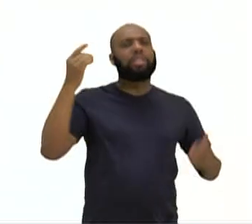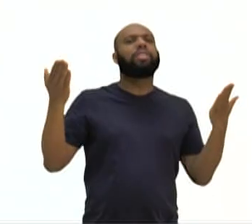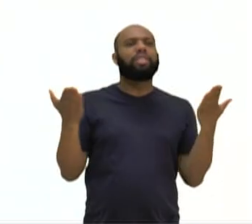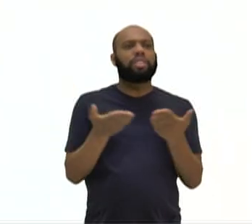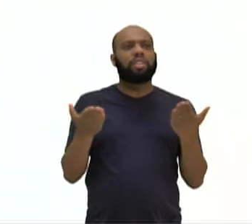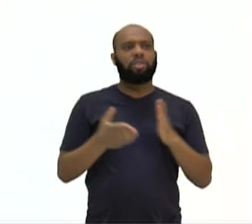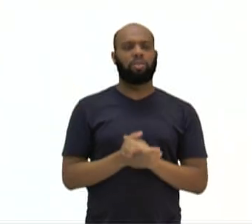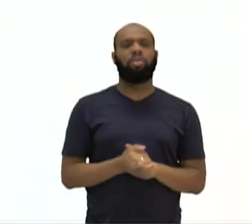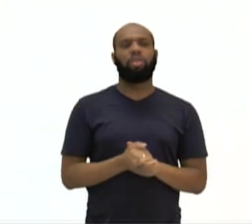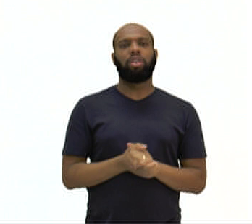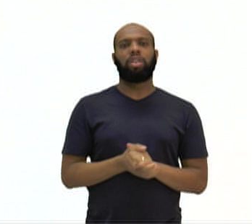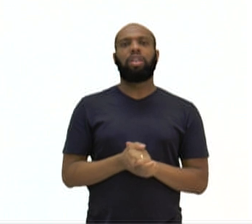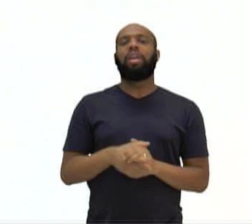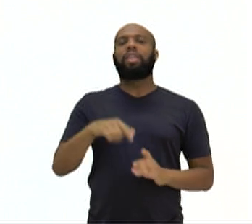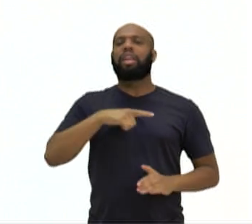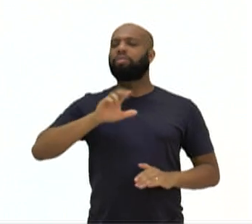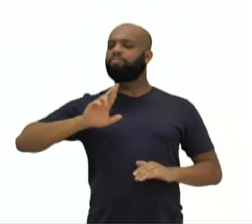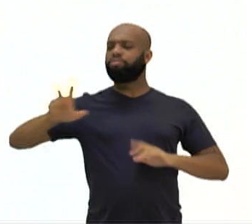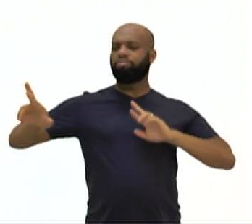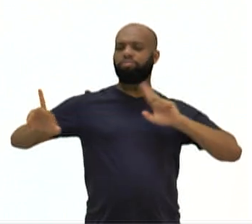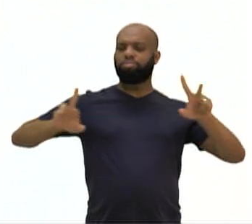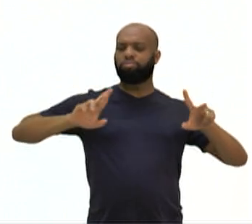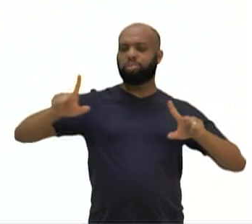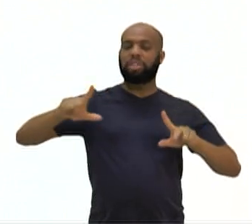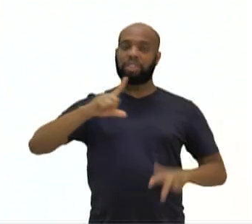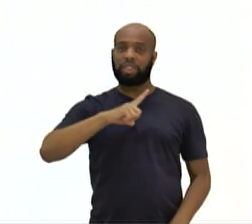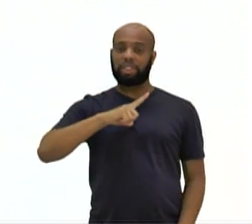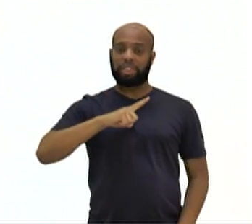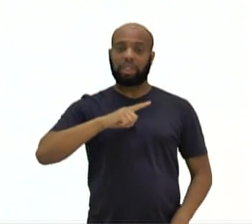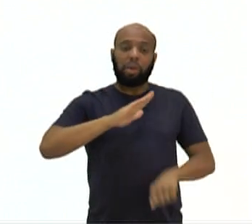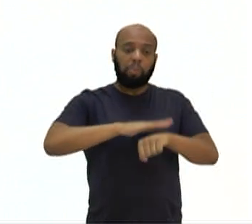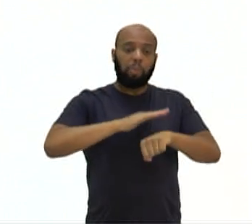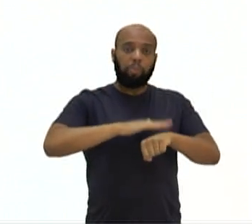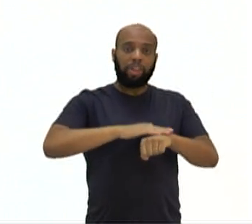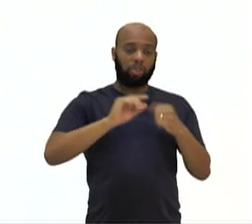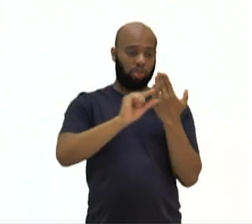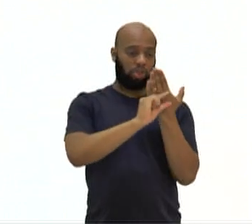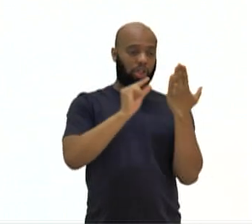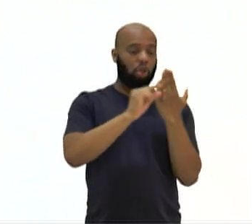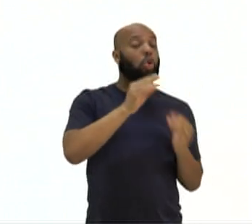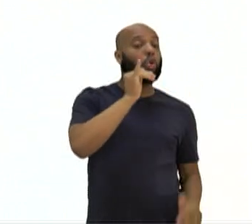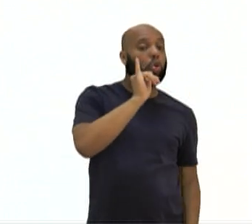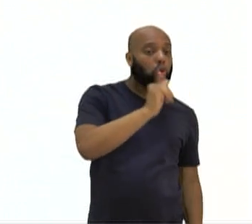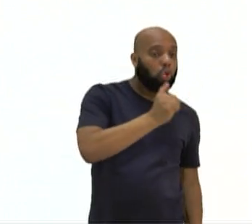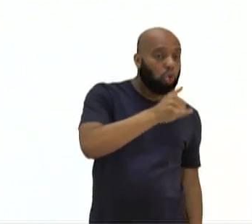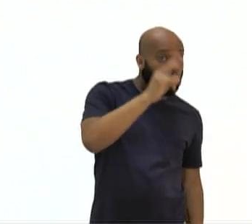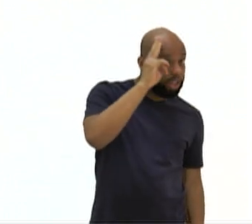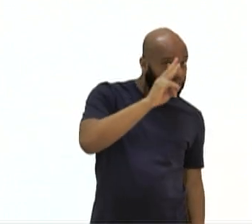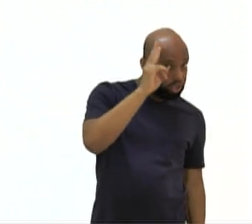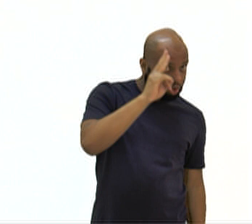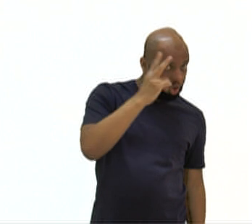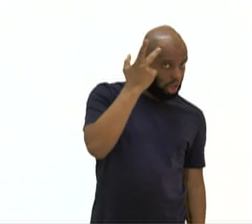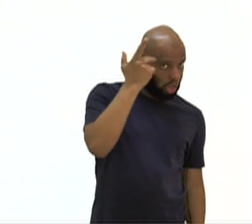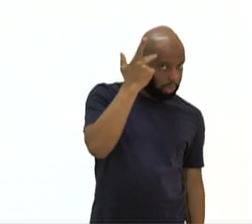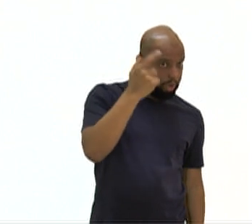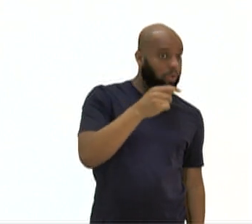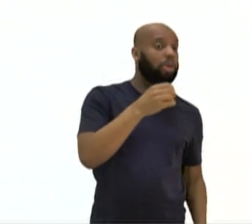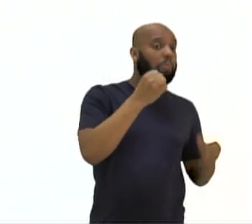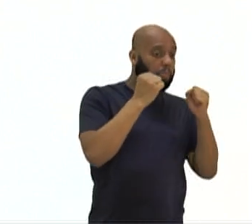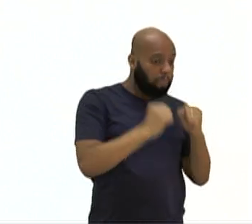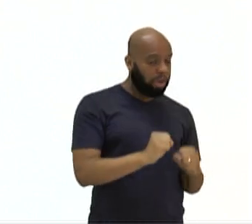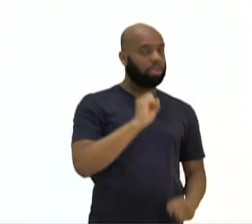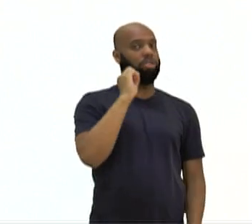pensarem nessa diferença de quando o autor narra um fato que é provável,